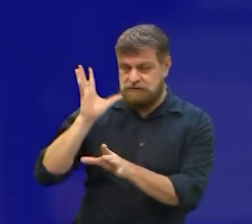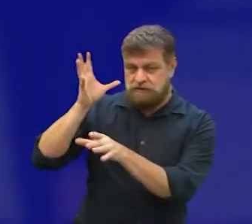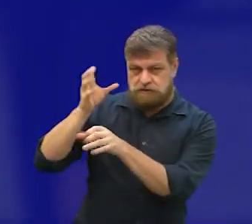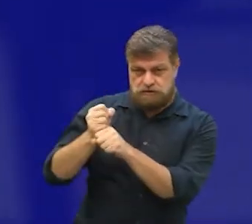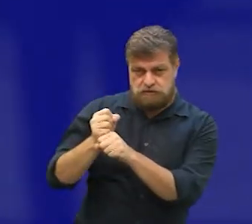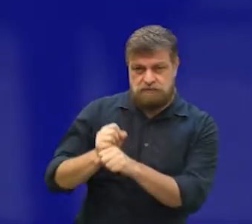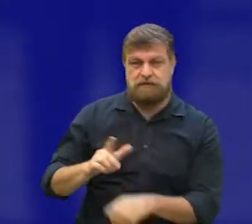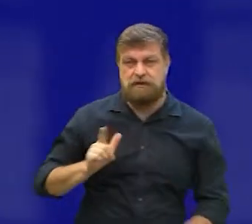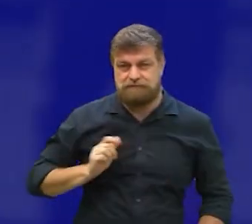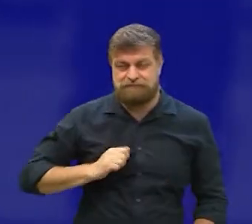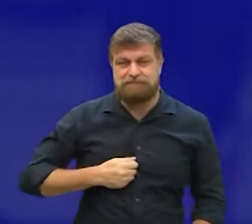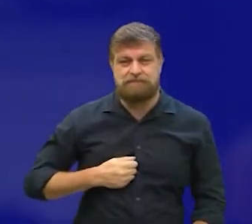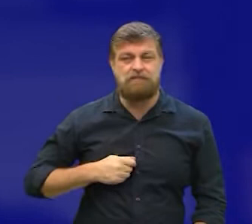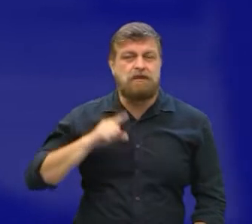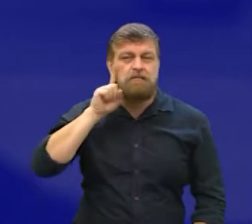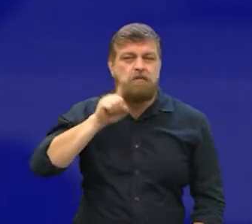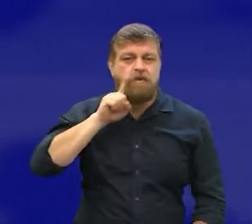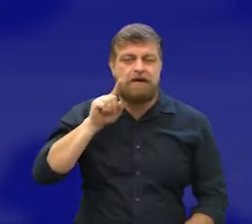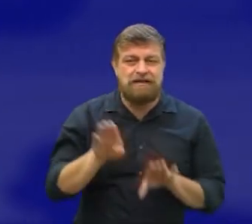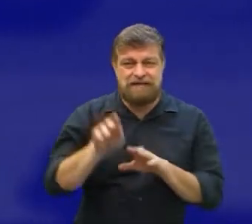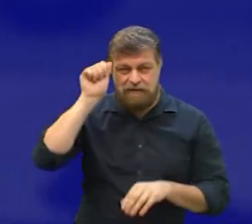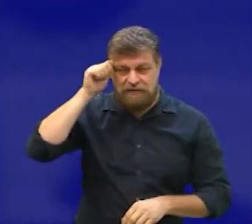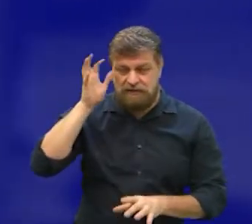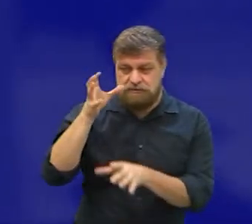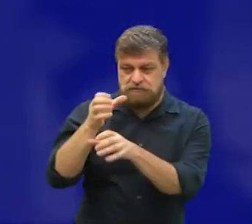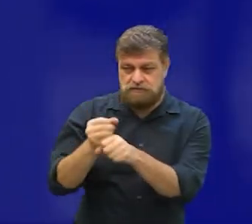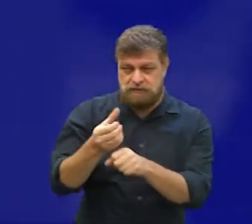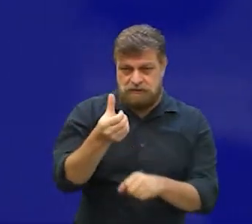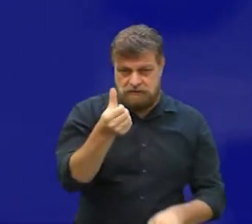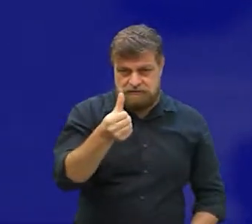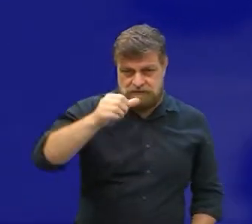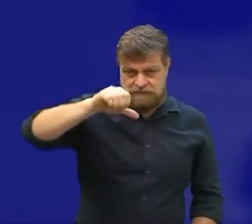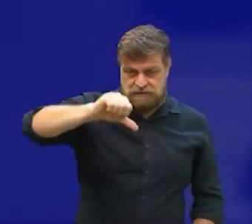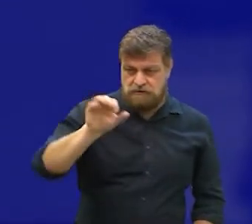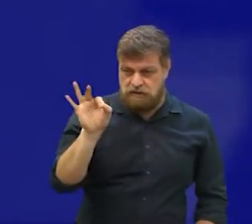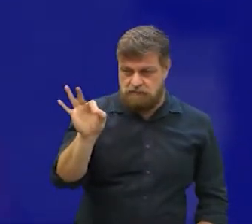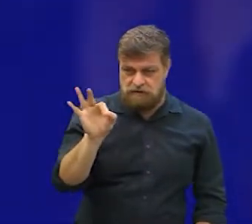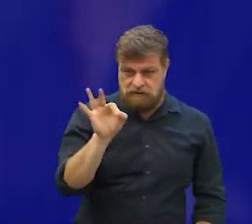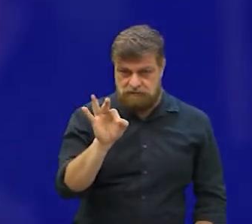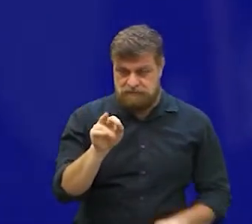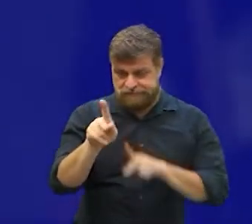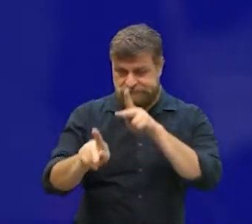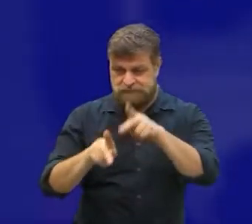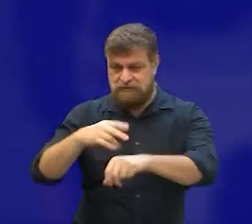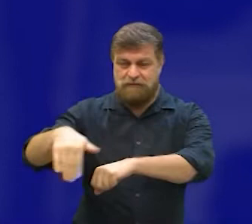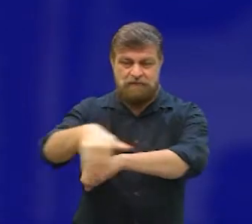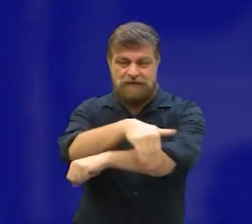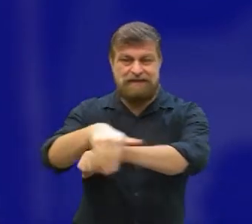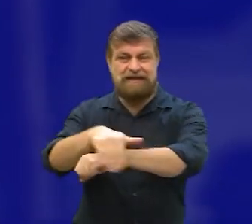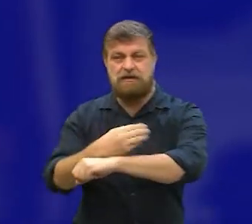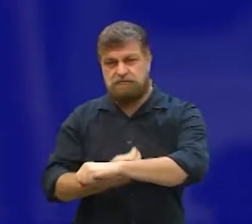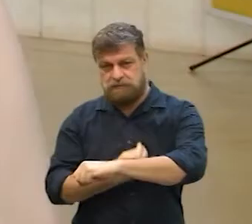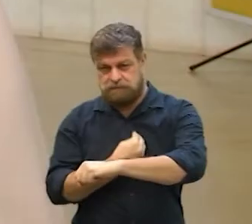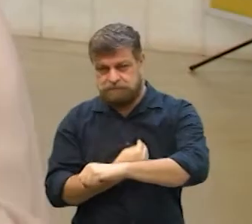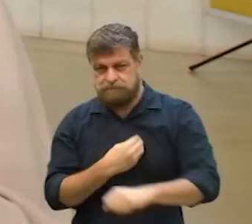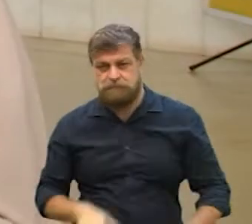e negros, esse contingente populacional passa a representar 69% da população em situação